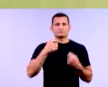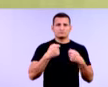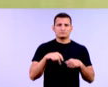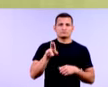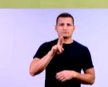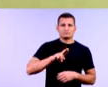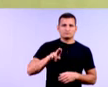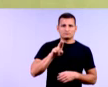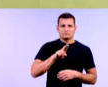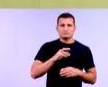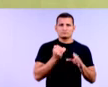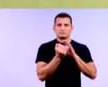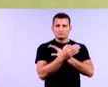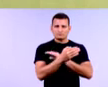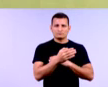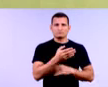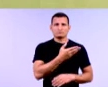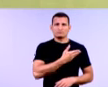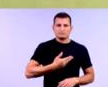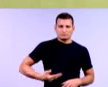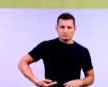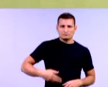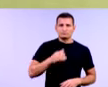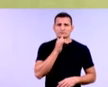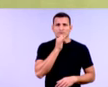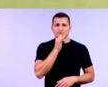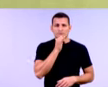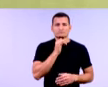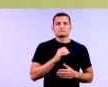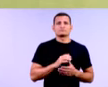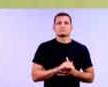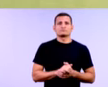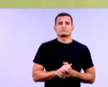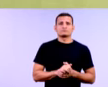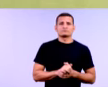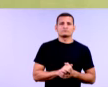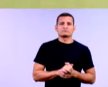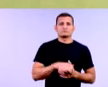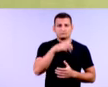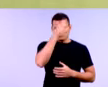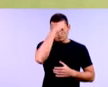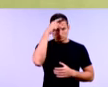pessoa física para um órgão público, como por exemplo, para o